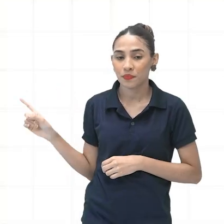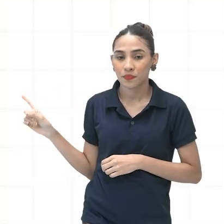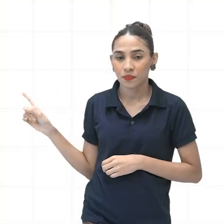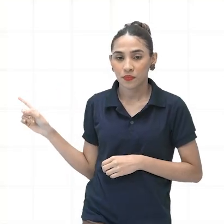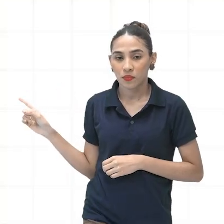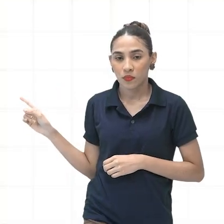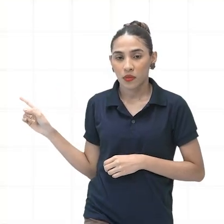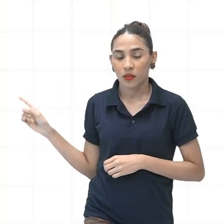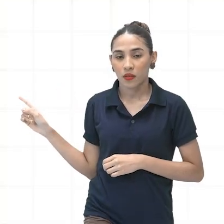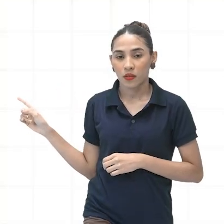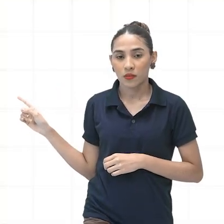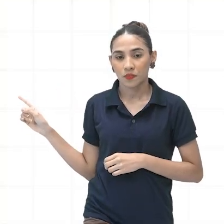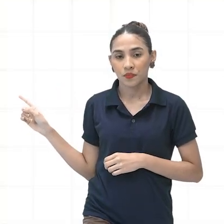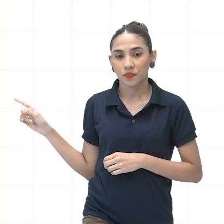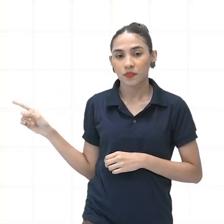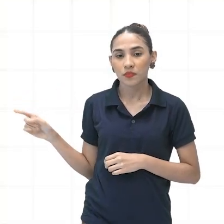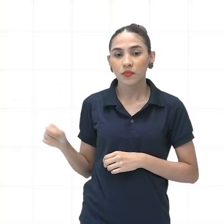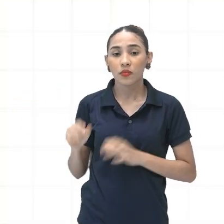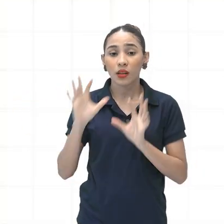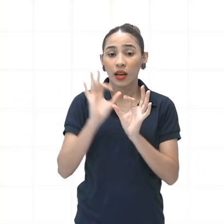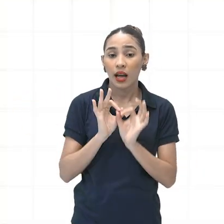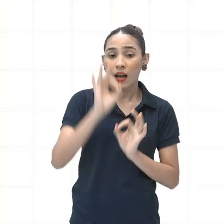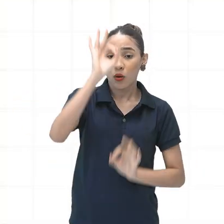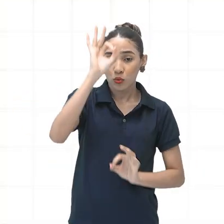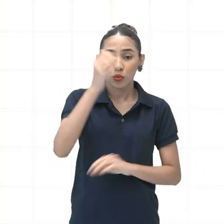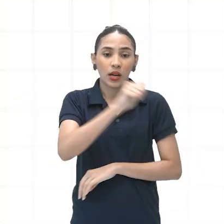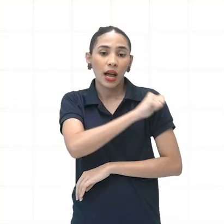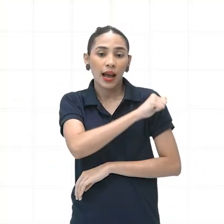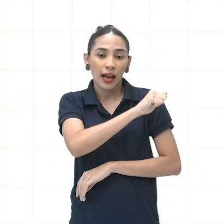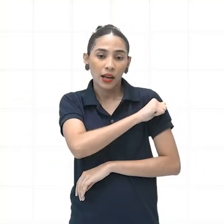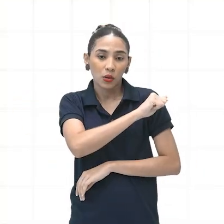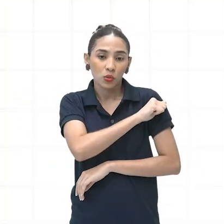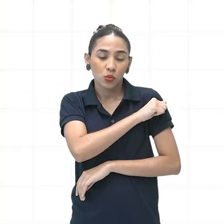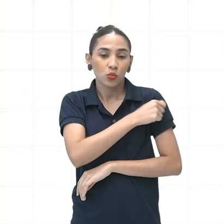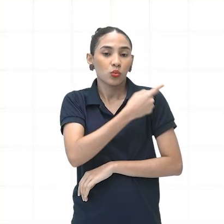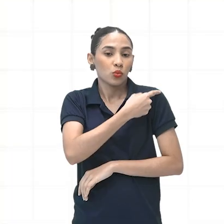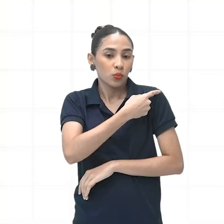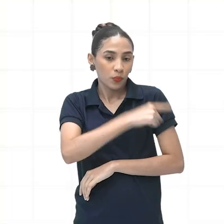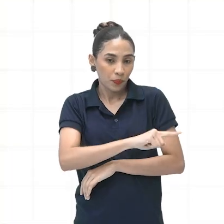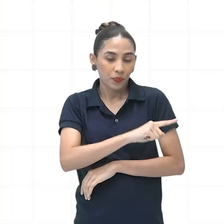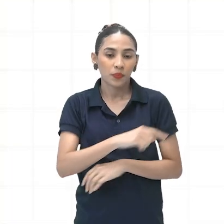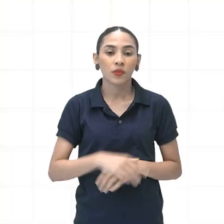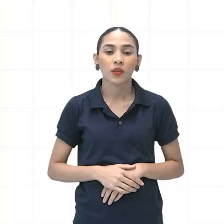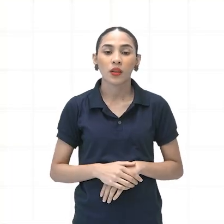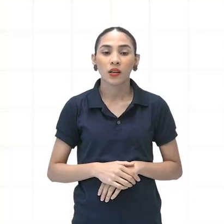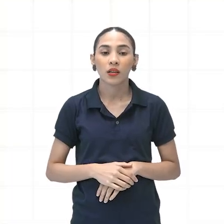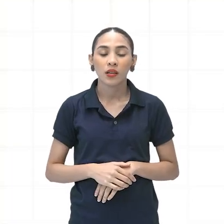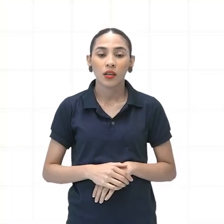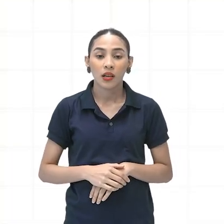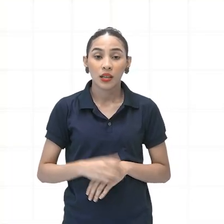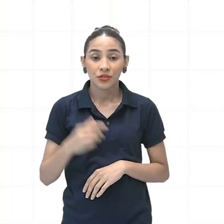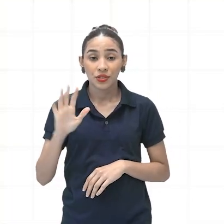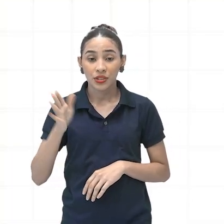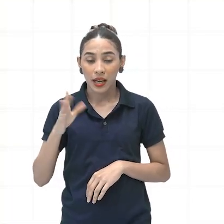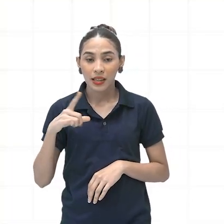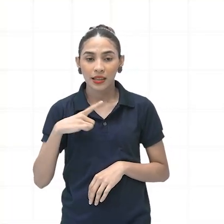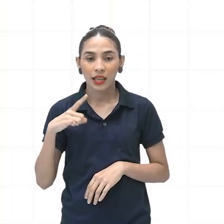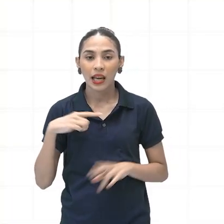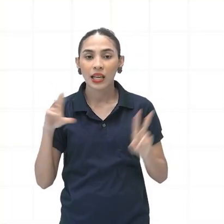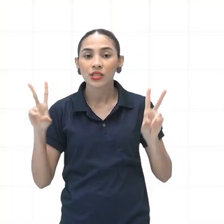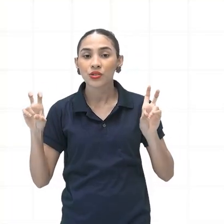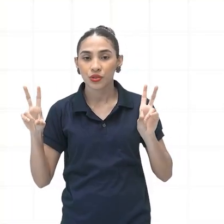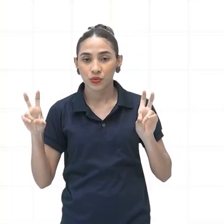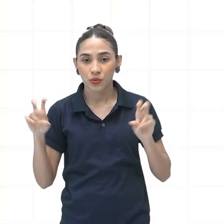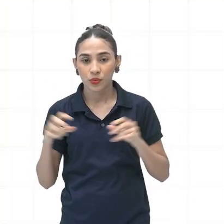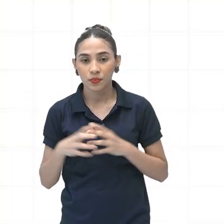exemplo. A altura dos alunos do primeiro ano do ensino médio. Então, ó, eu já tenho o título.